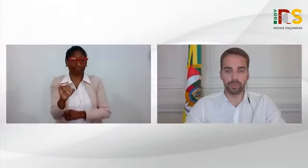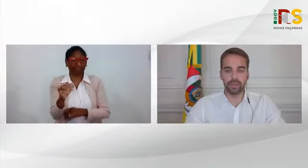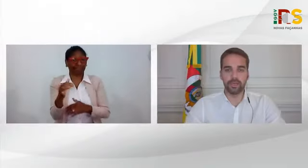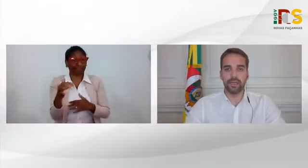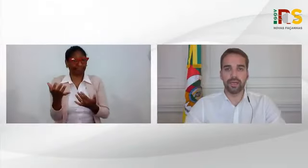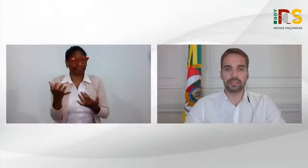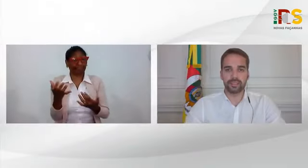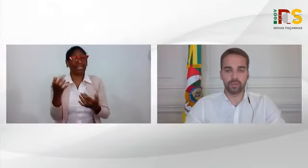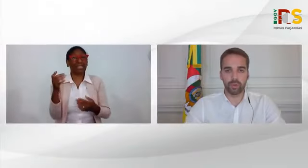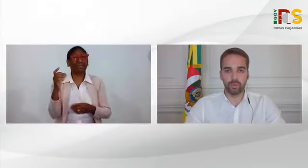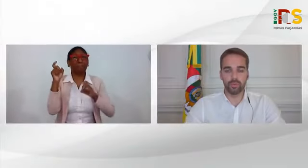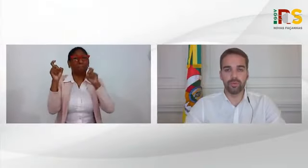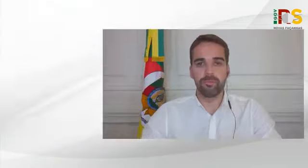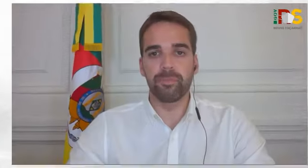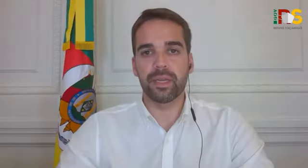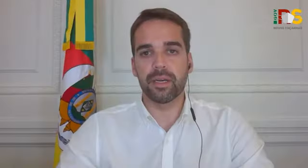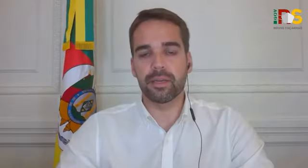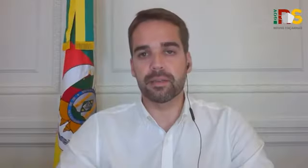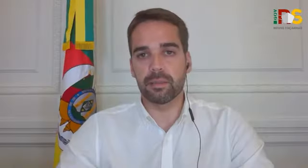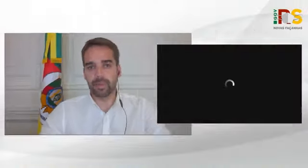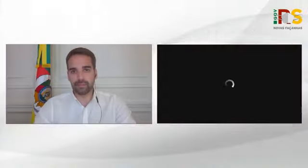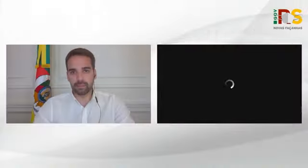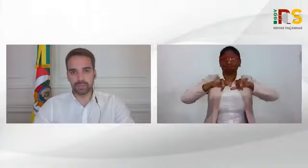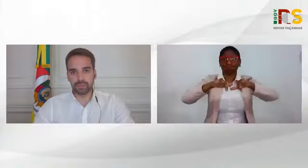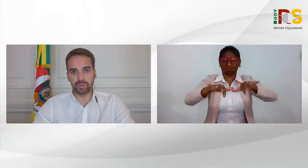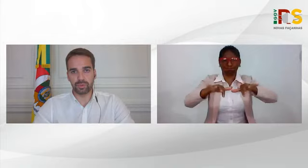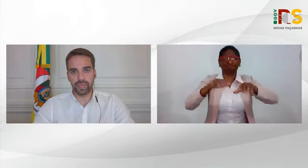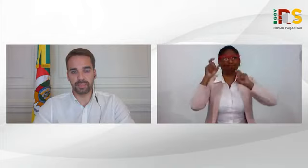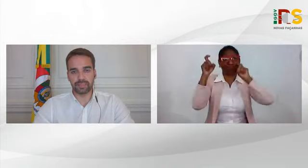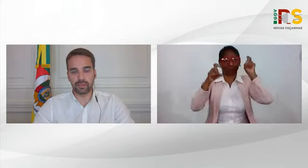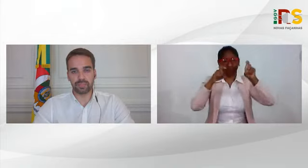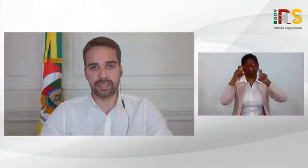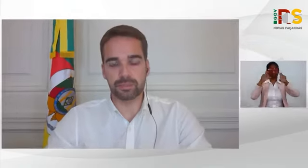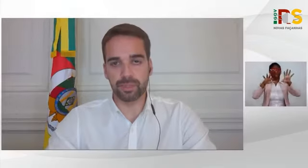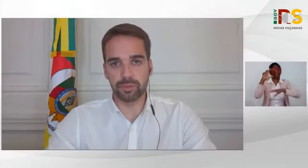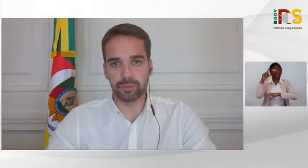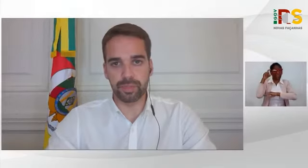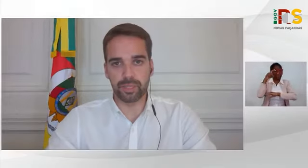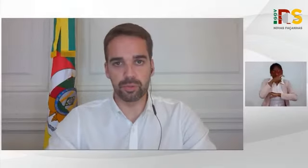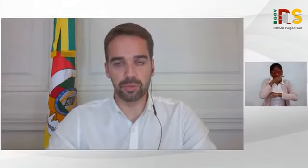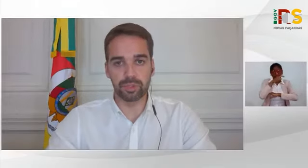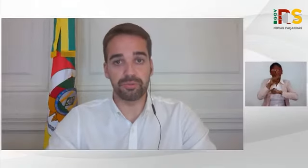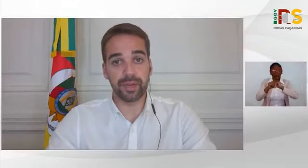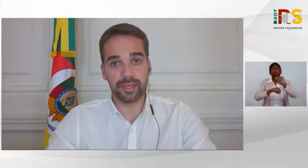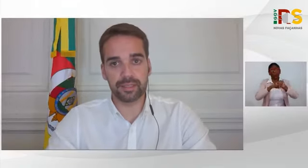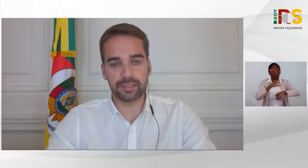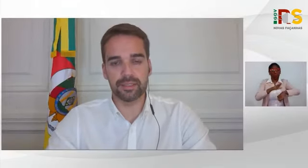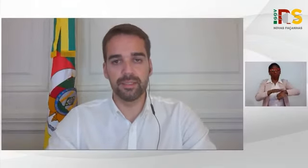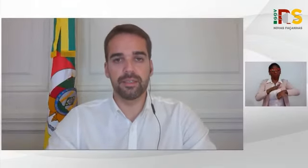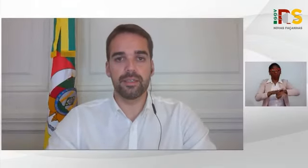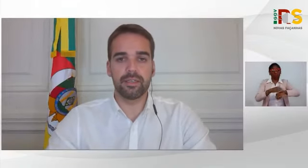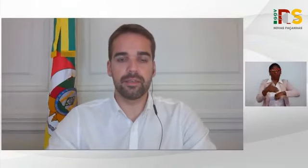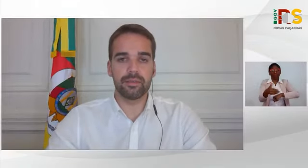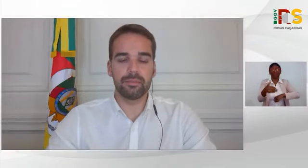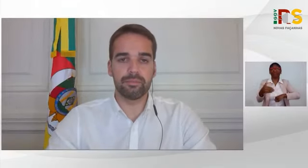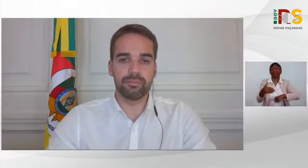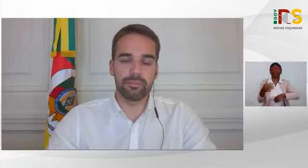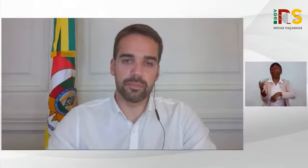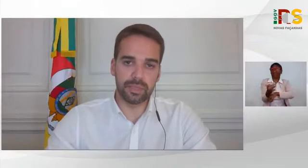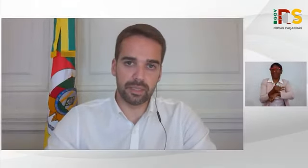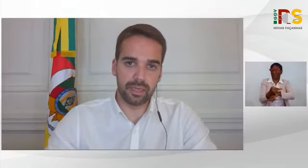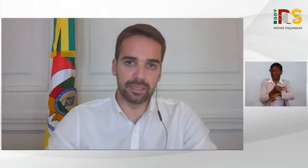nos preocupa, assim como também temos as dificuldades causadas pelo período de férias